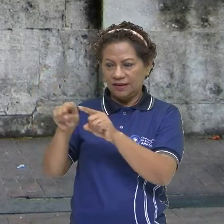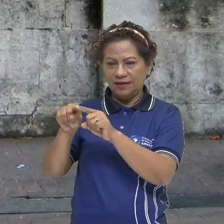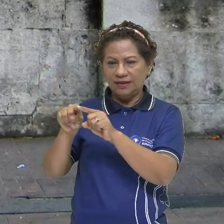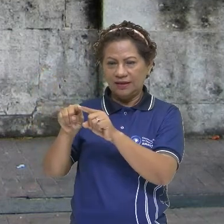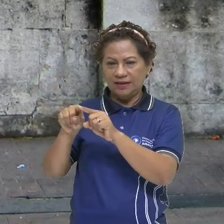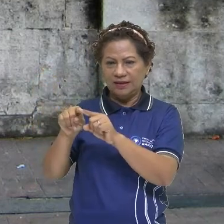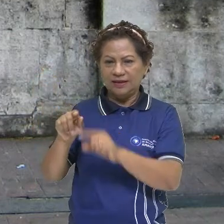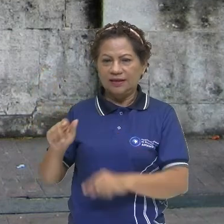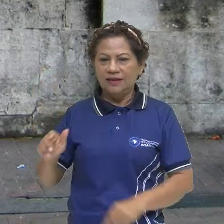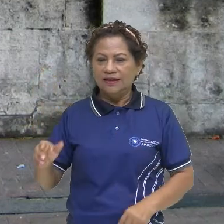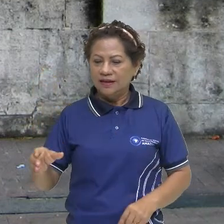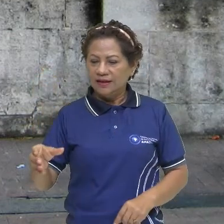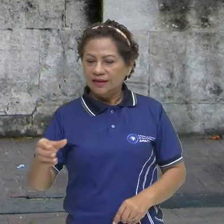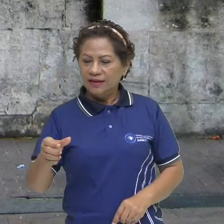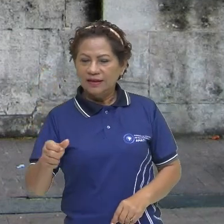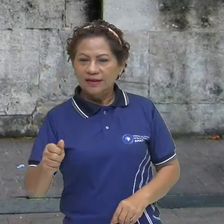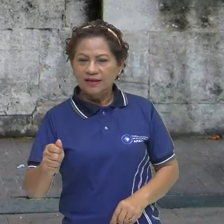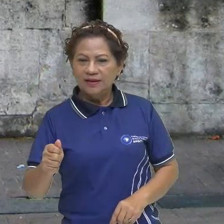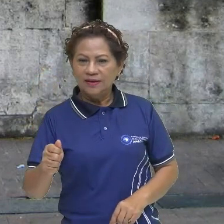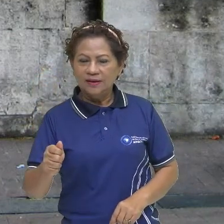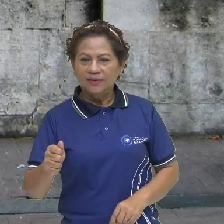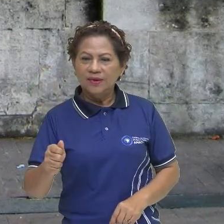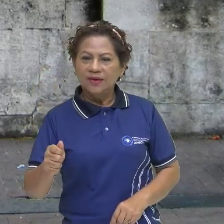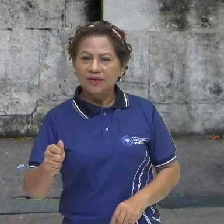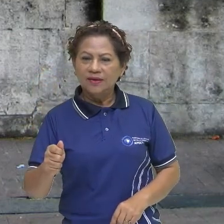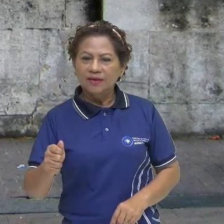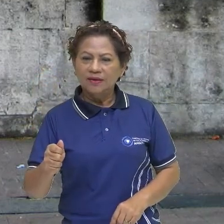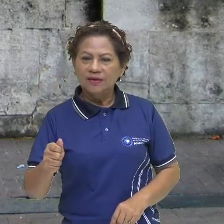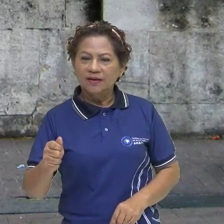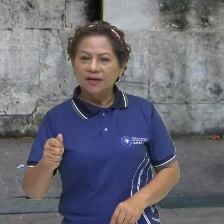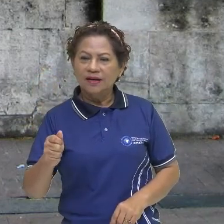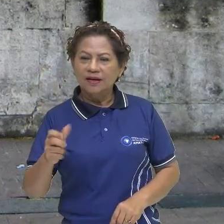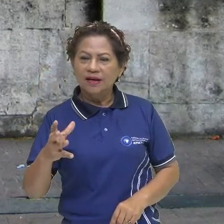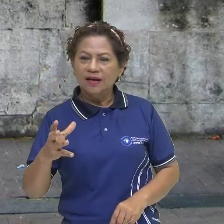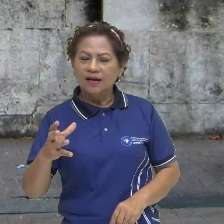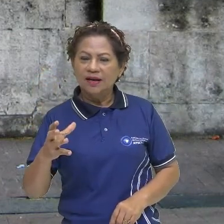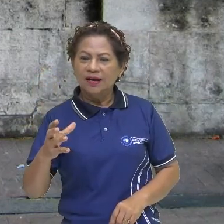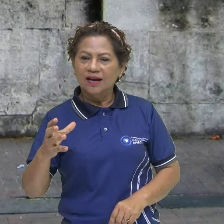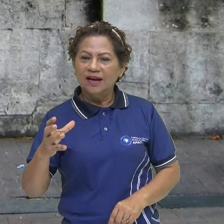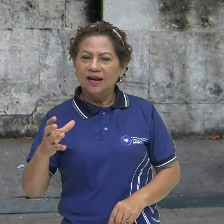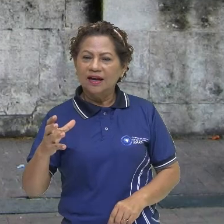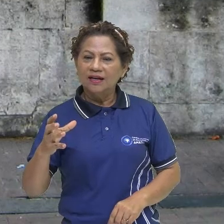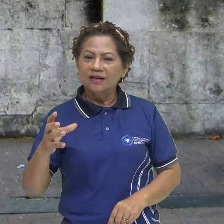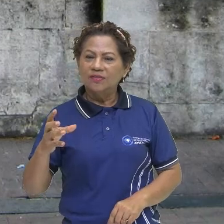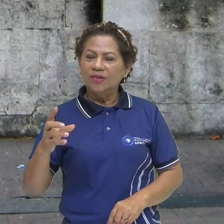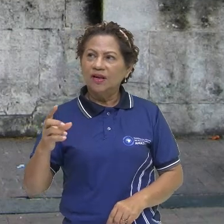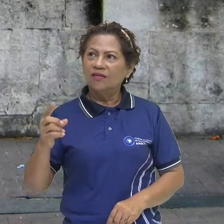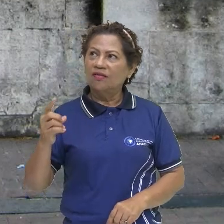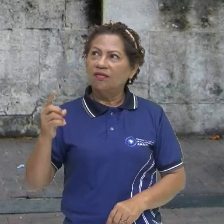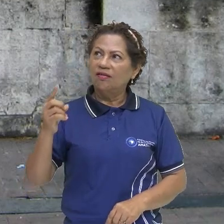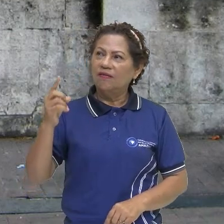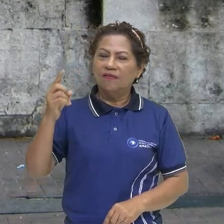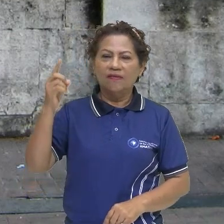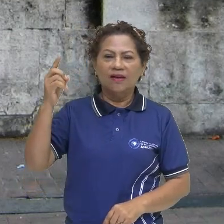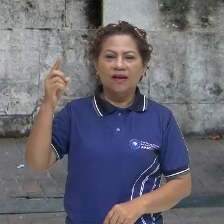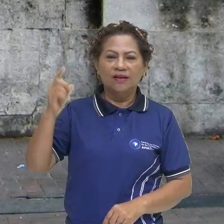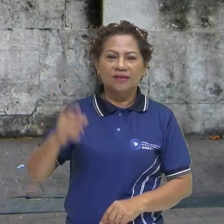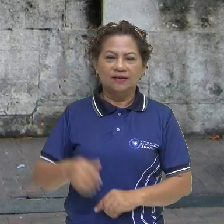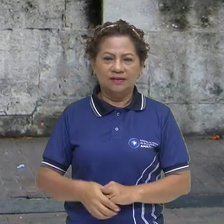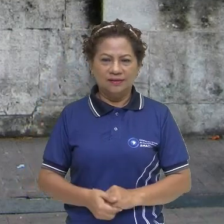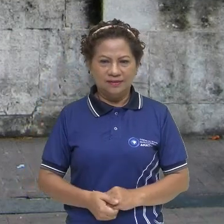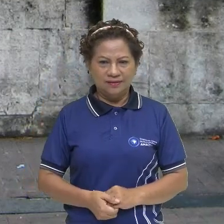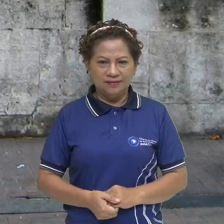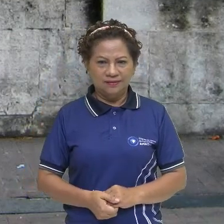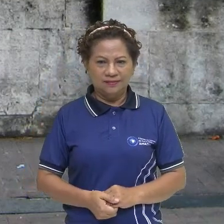balão aqui. Olha o meu balão. E ela como se ela estivesse soltando esse balão.